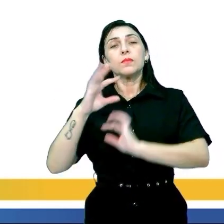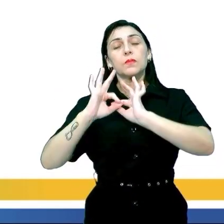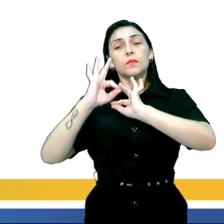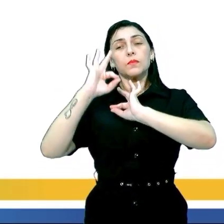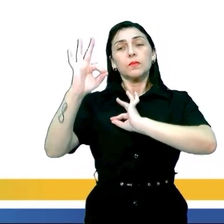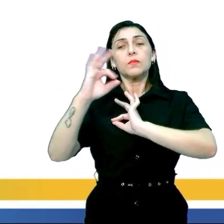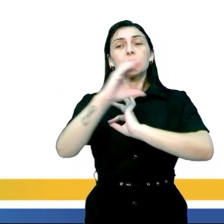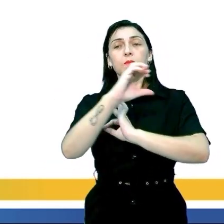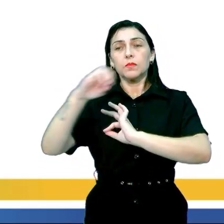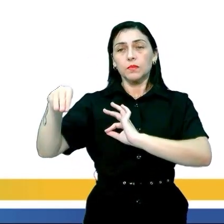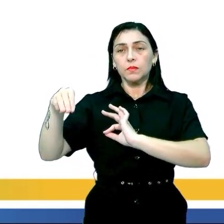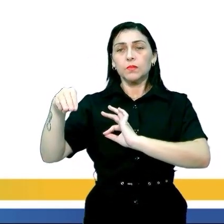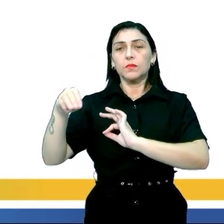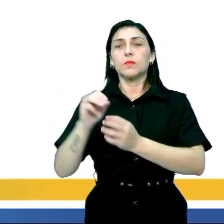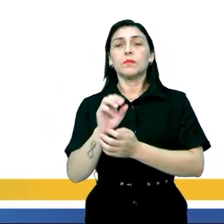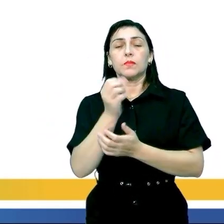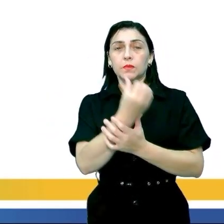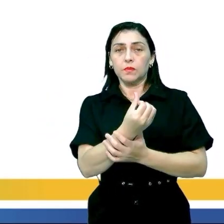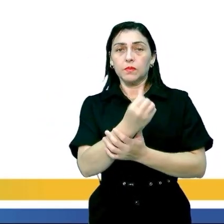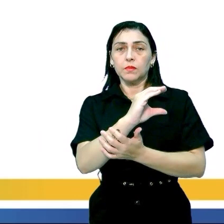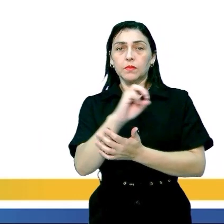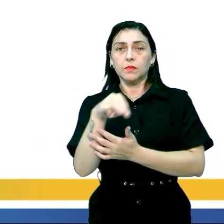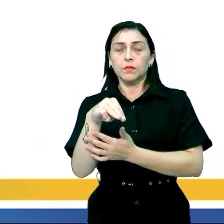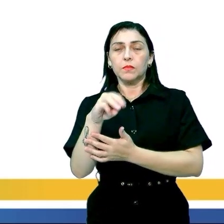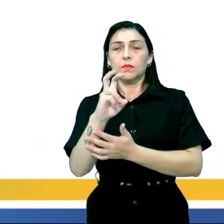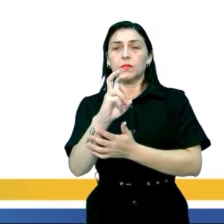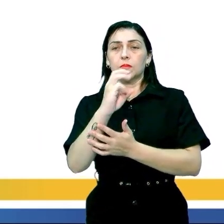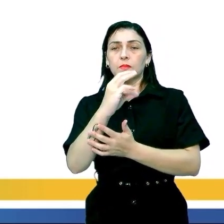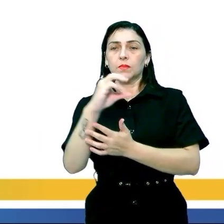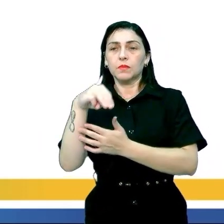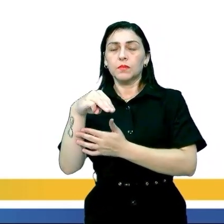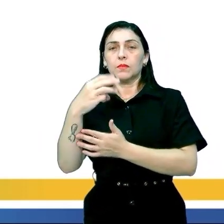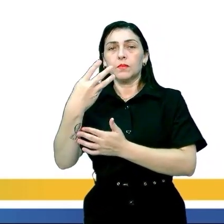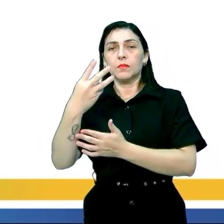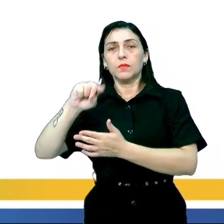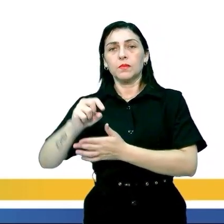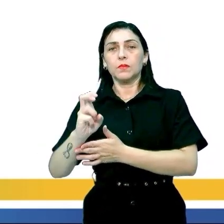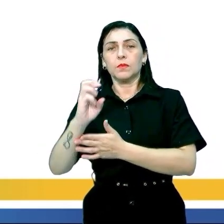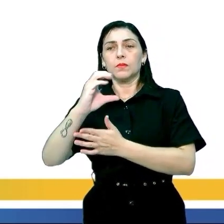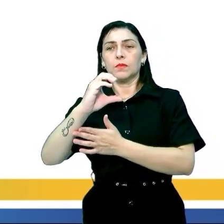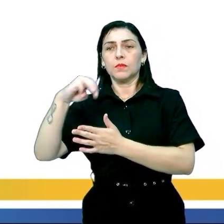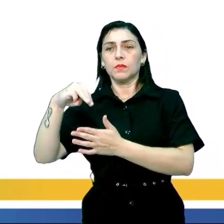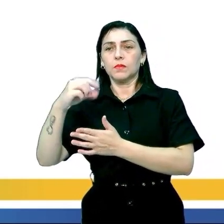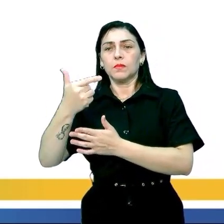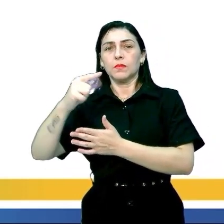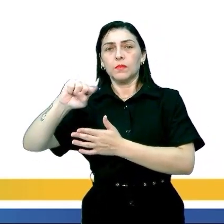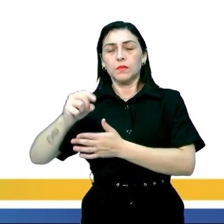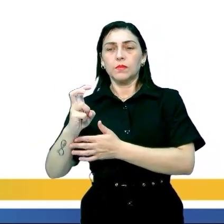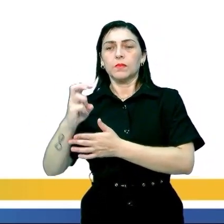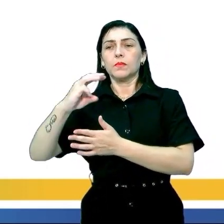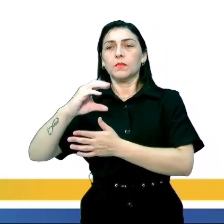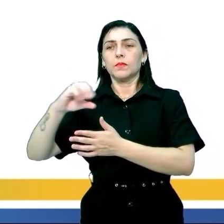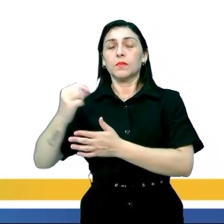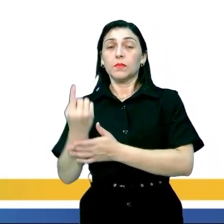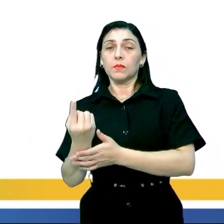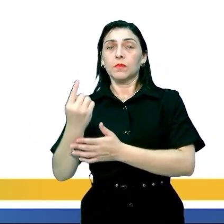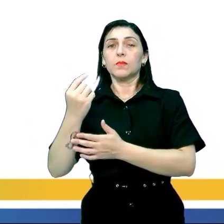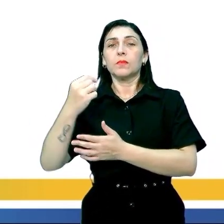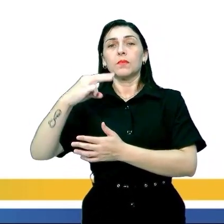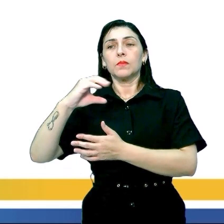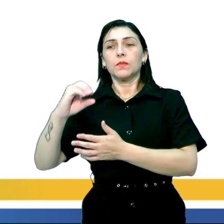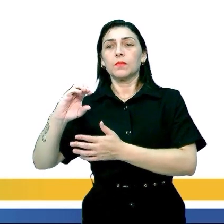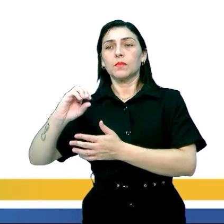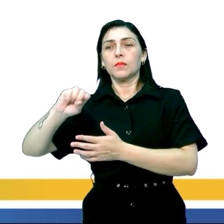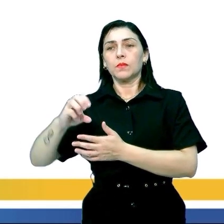em centímetros. Temos em 6 centímetros, 5 centímetros, 3,5, 2,5,